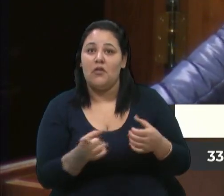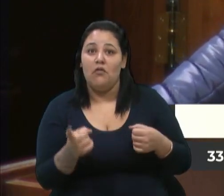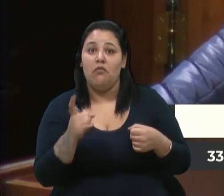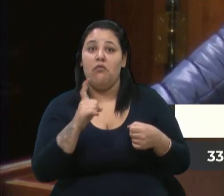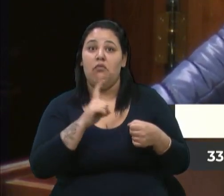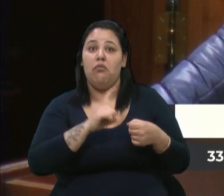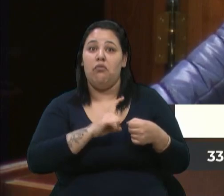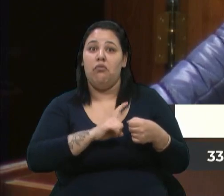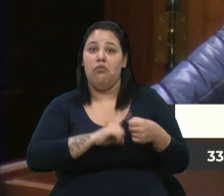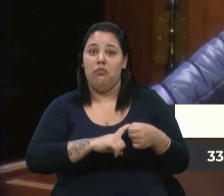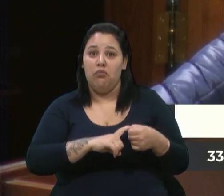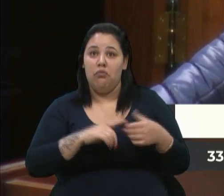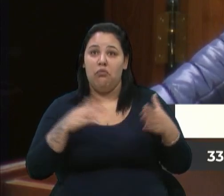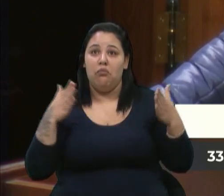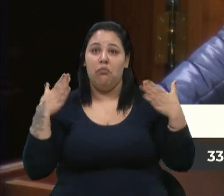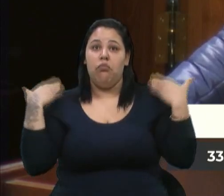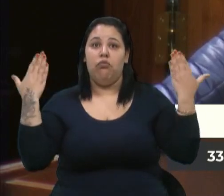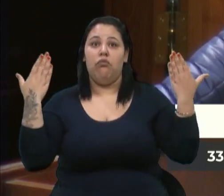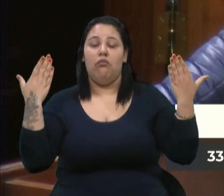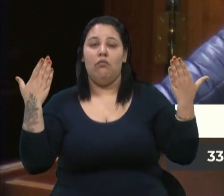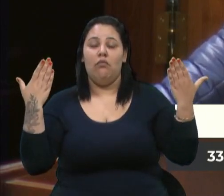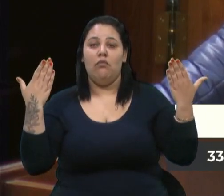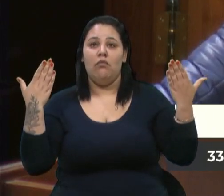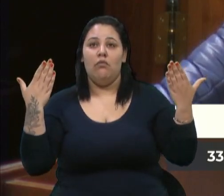com São Paulo.